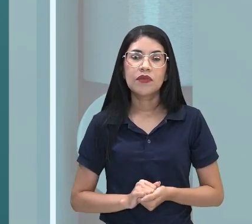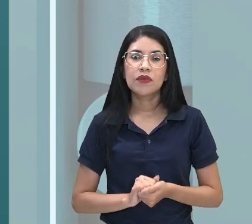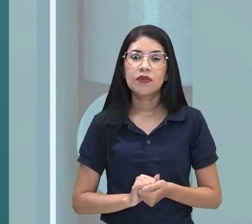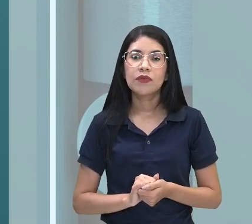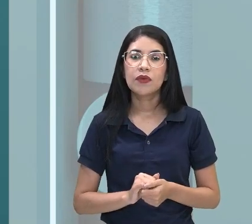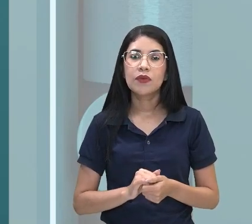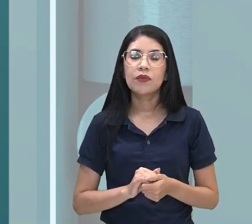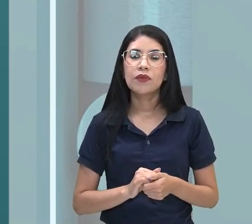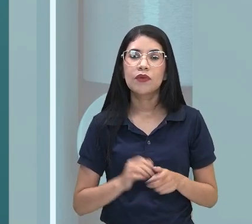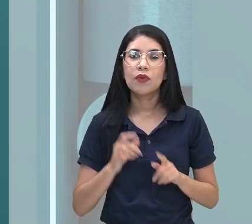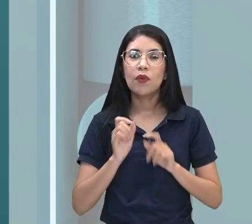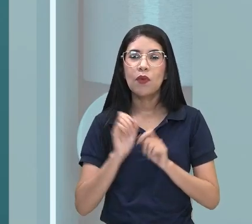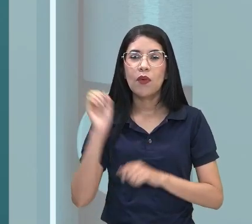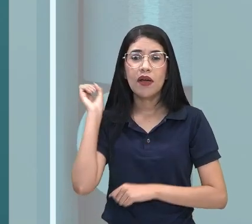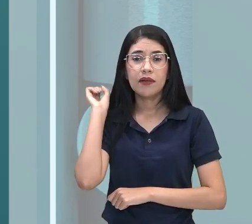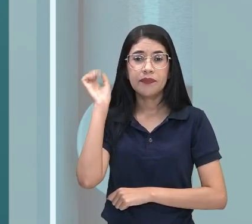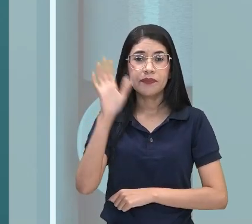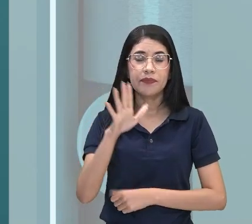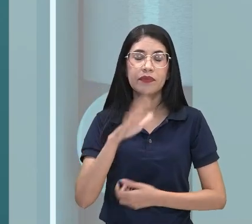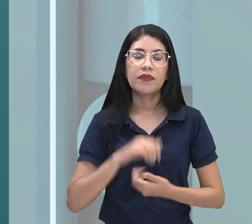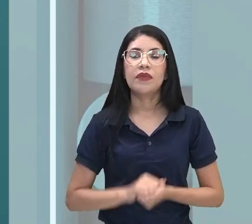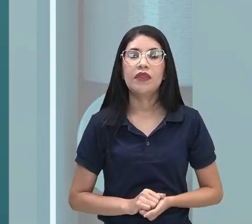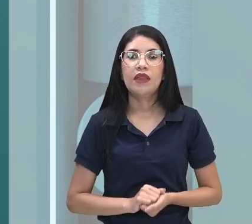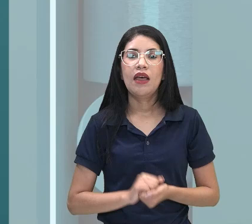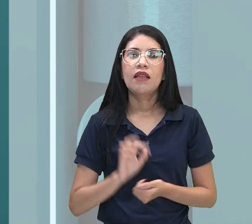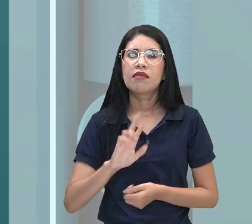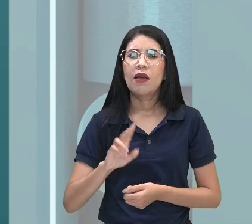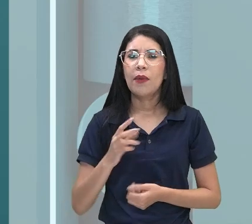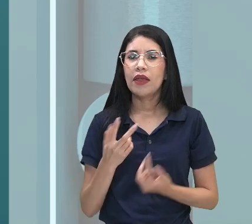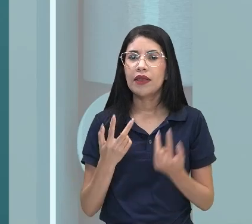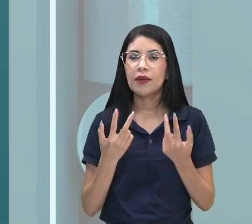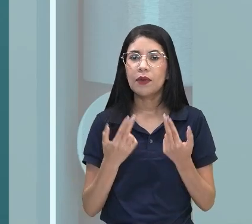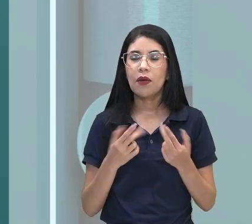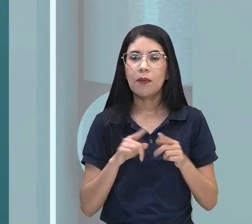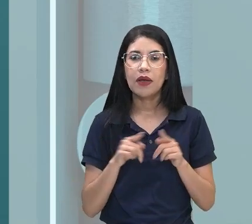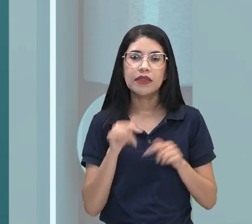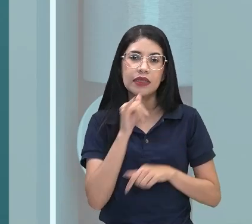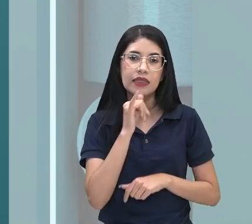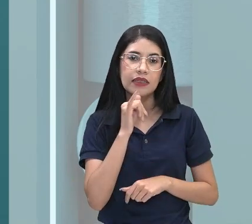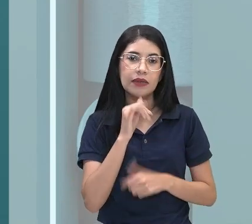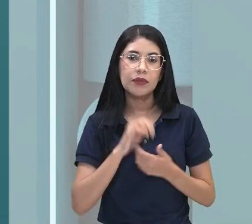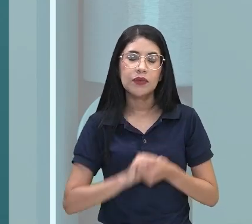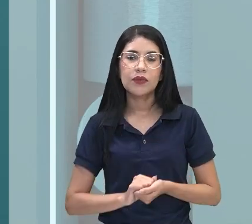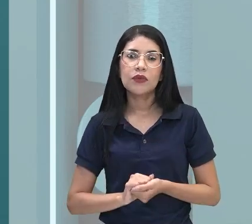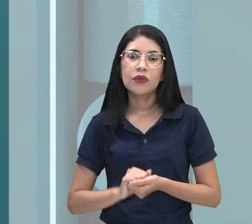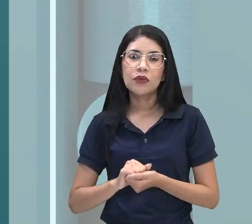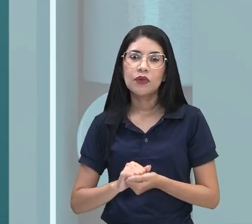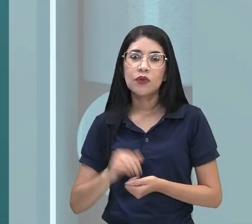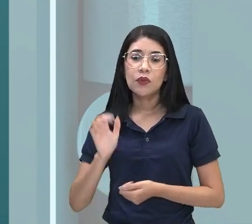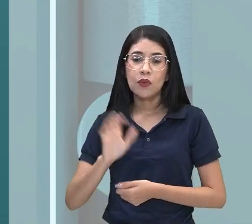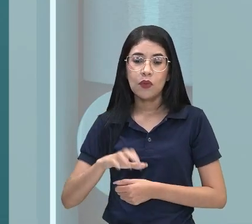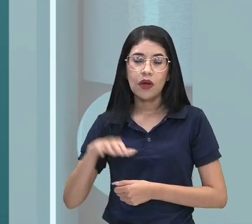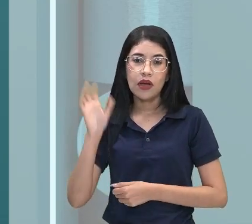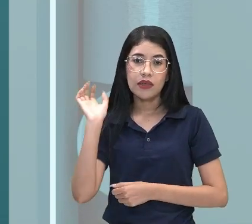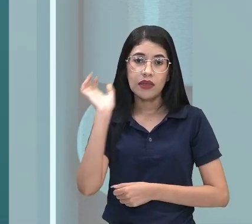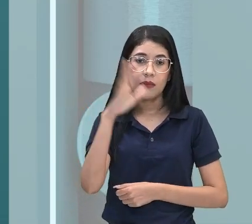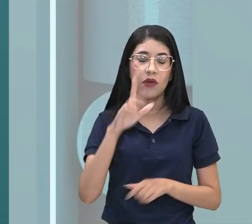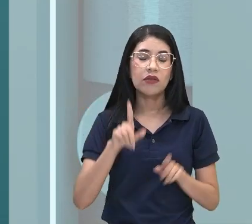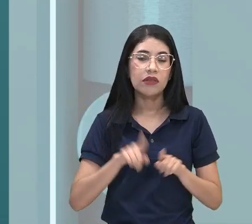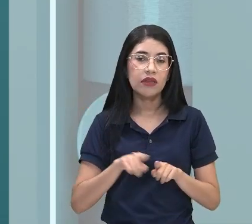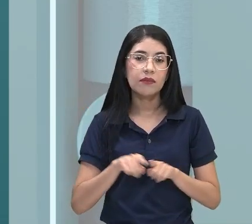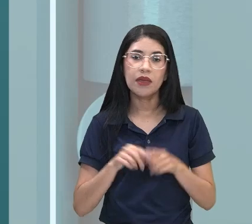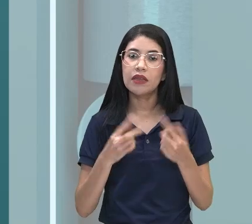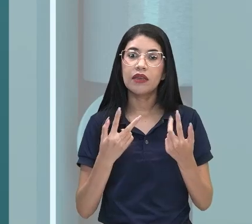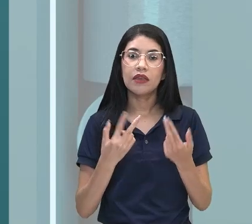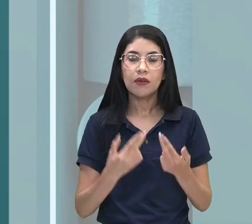arremesso. Eu não que seja igual, mas em um jogo de handebol eu vou ter a habilidade de arremessar tal